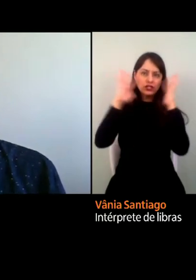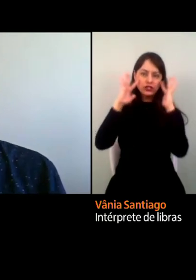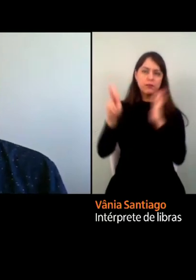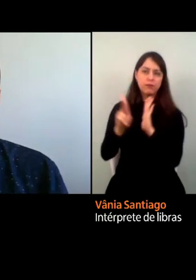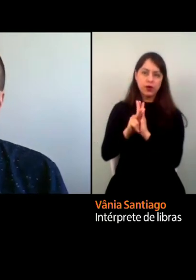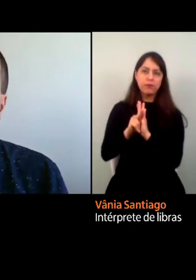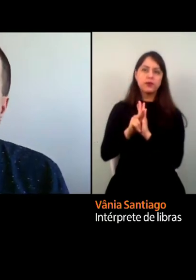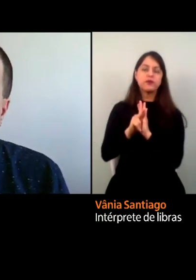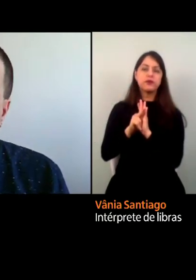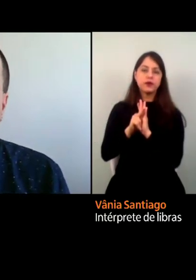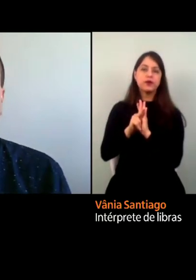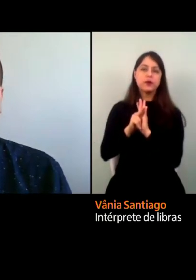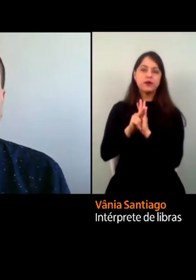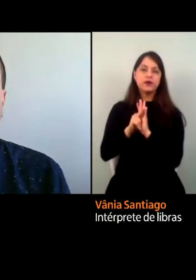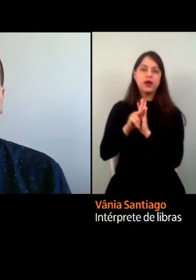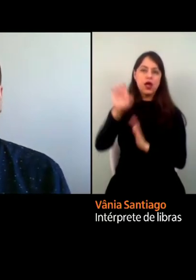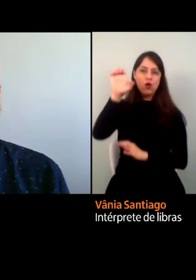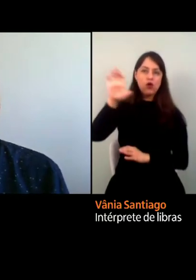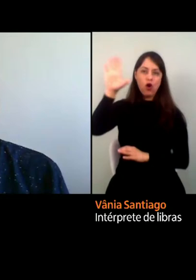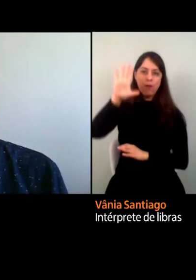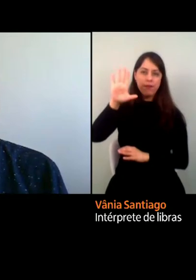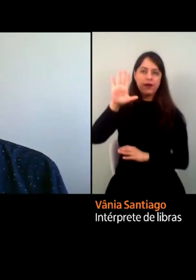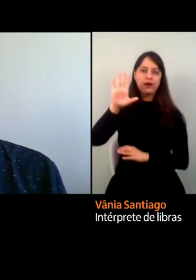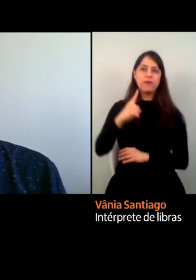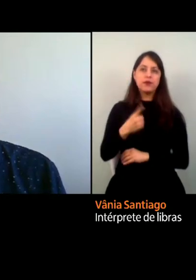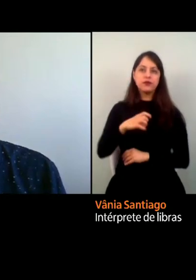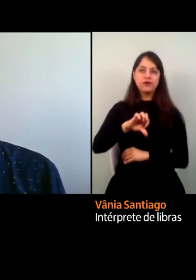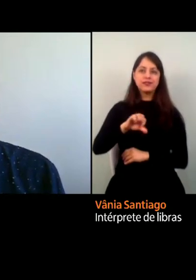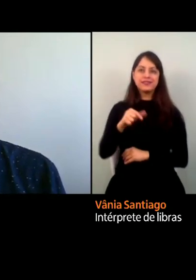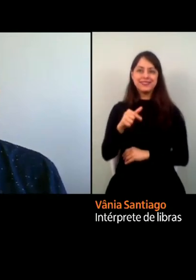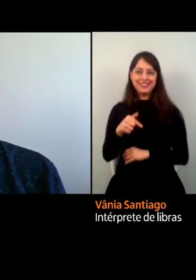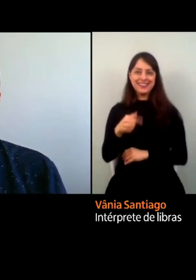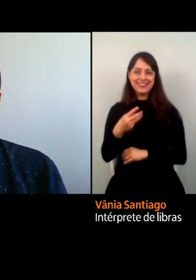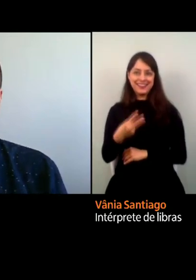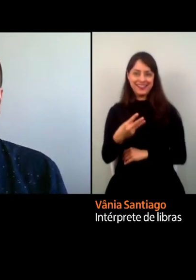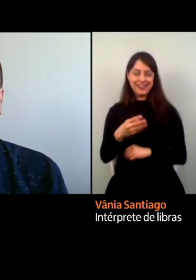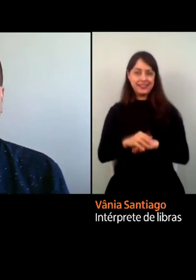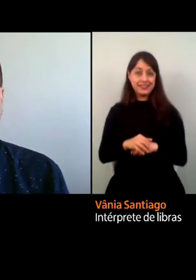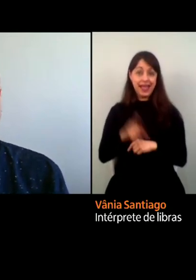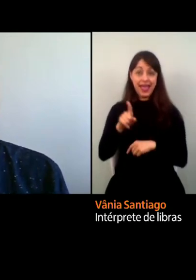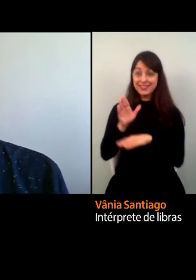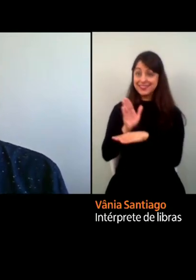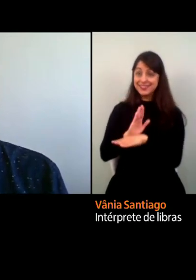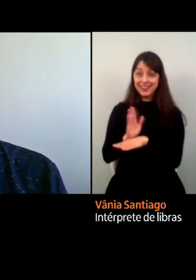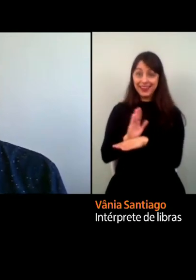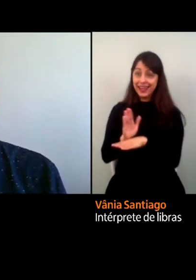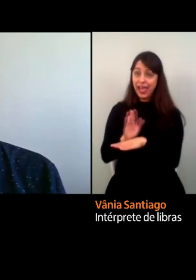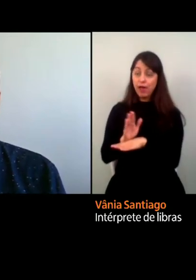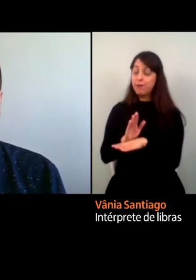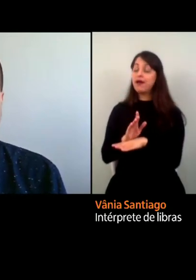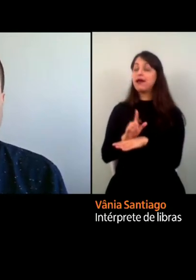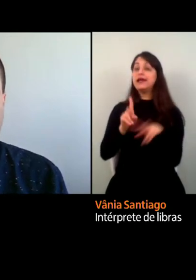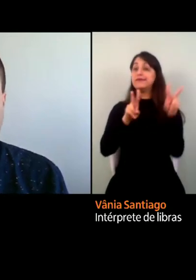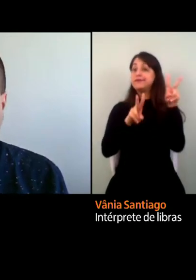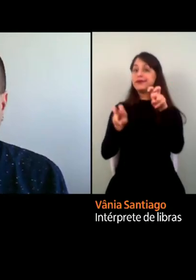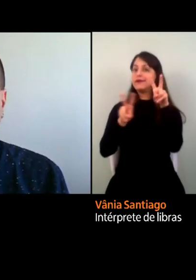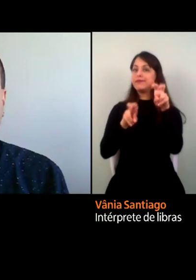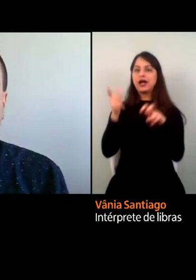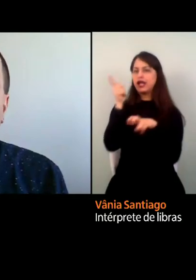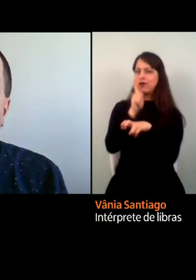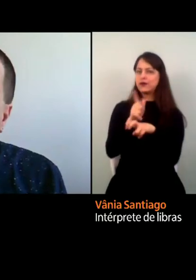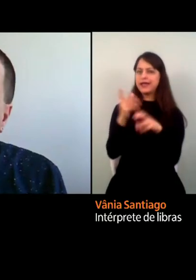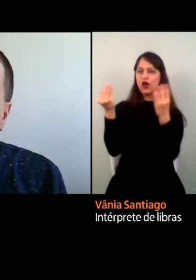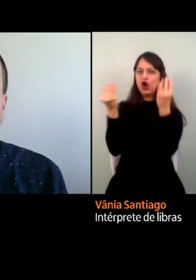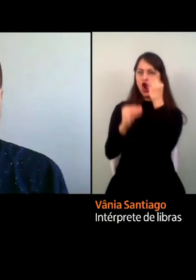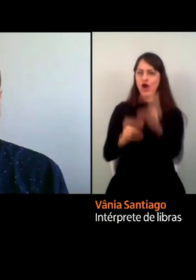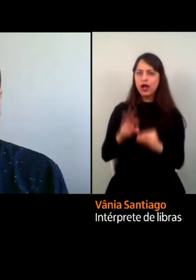o cinema de found footage são referidos por Frampton. Mas os conceitos desse cineasta norte-americano